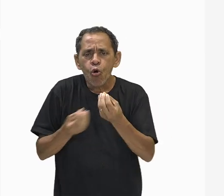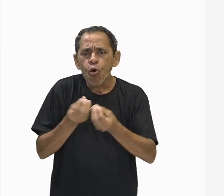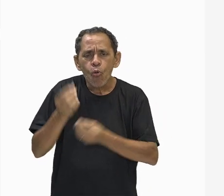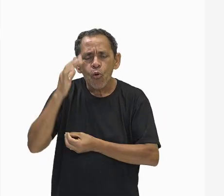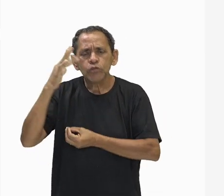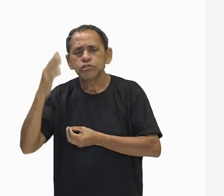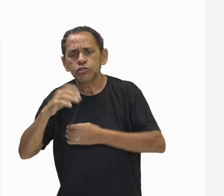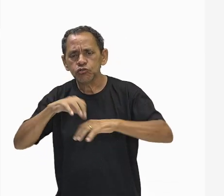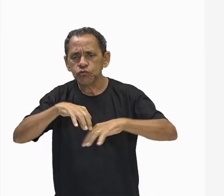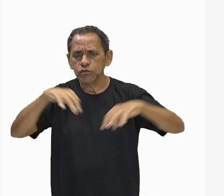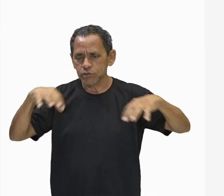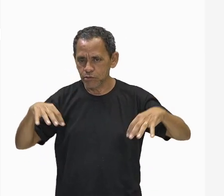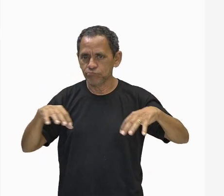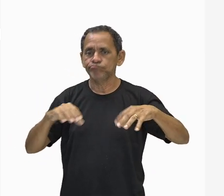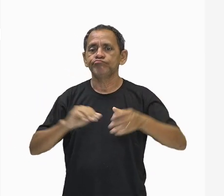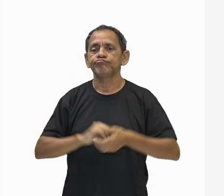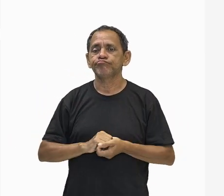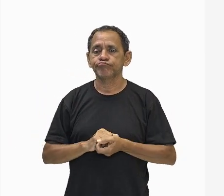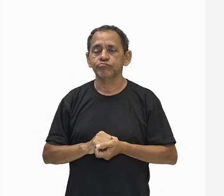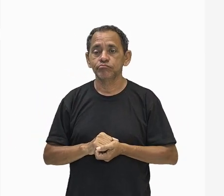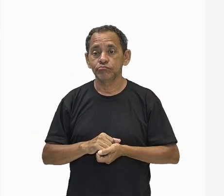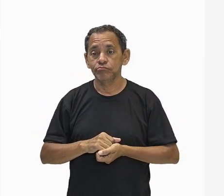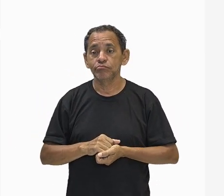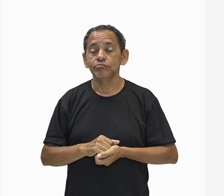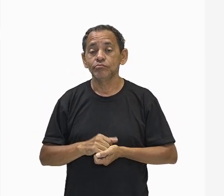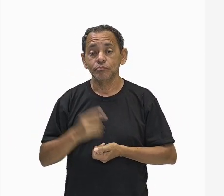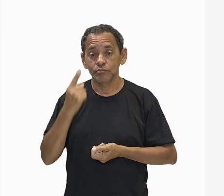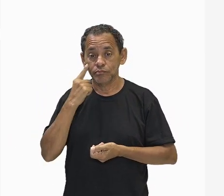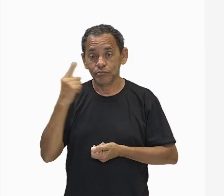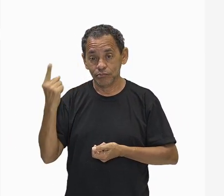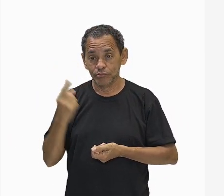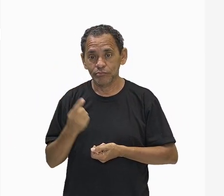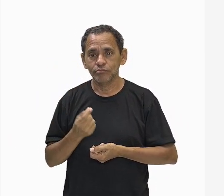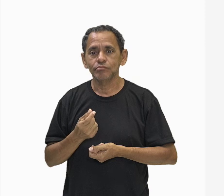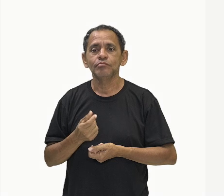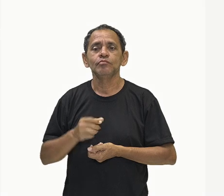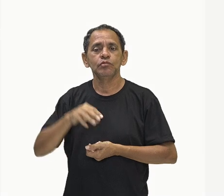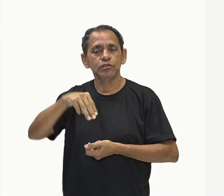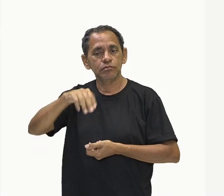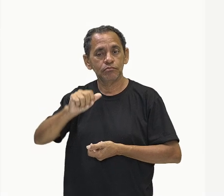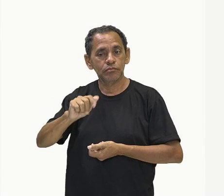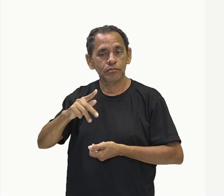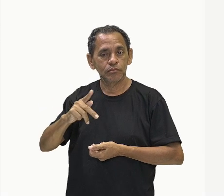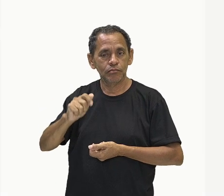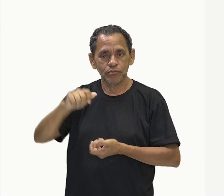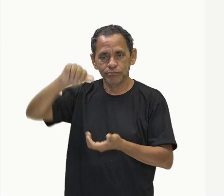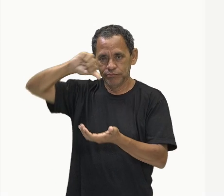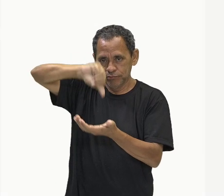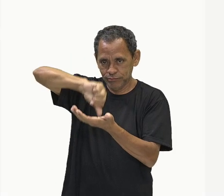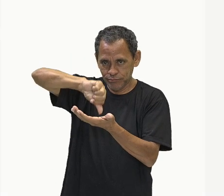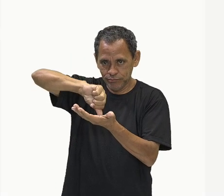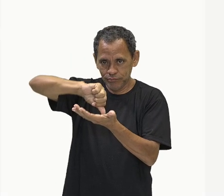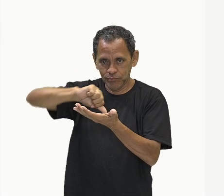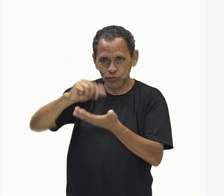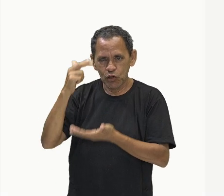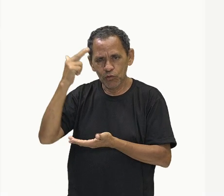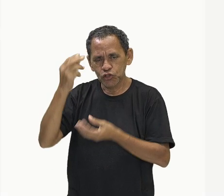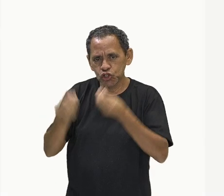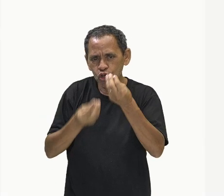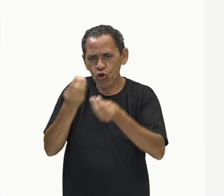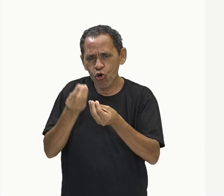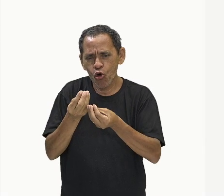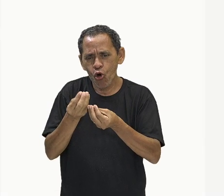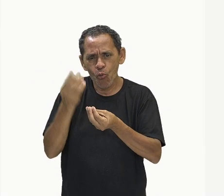ocorresse. Trago para vocês primeiramente aqui um mapa, tá, gente? Para a gente refletir um pouquinho sobre ele e ver a